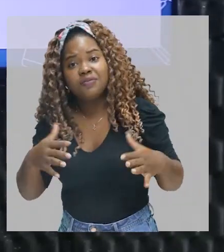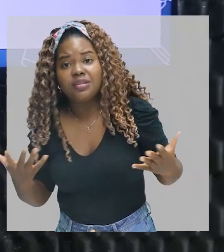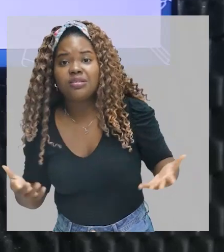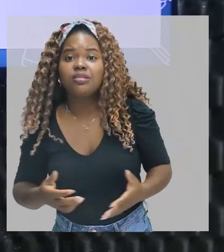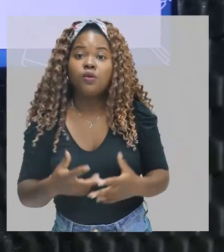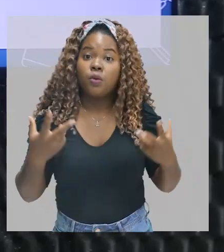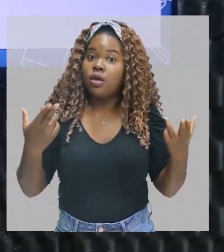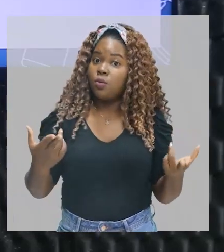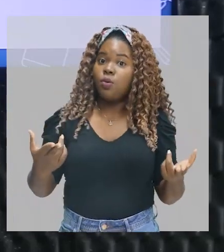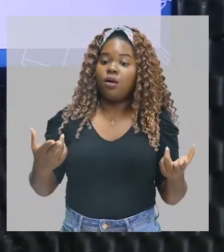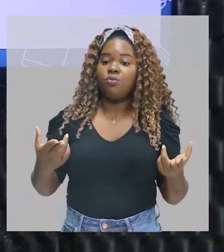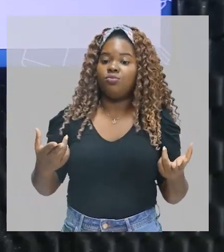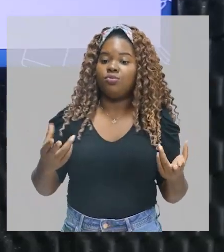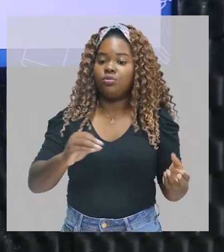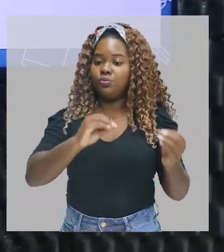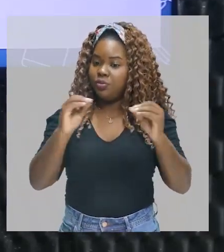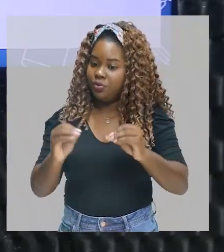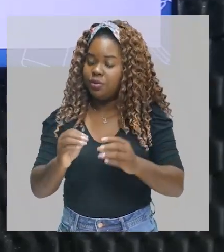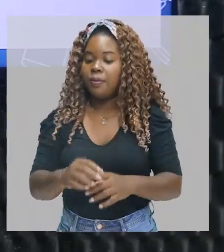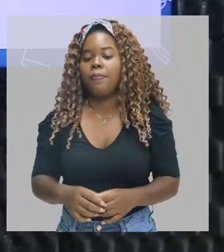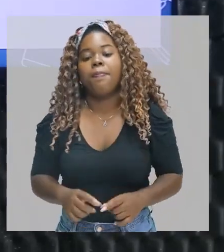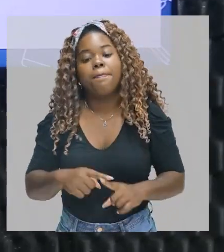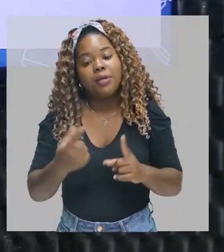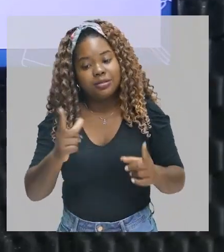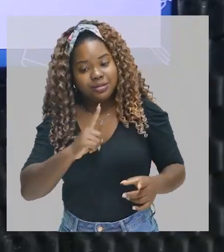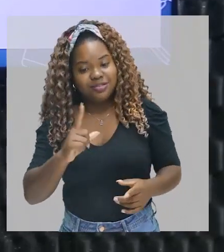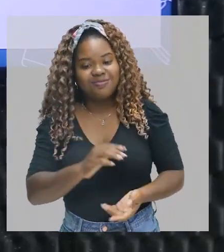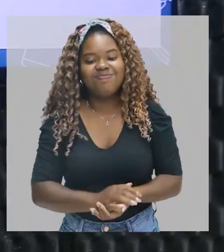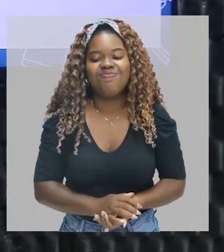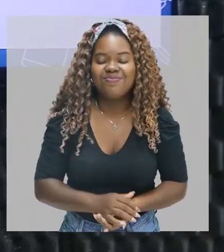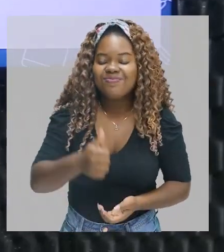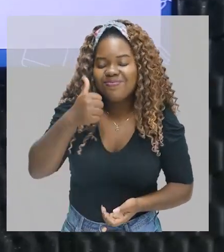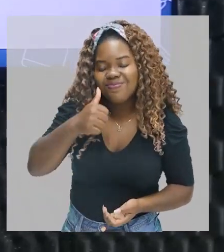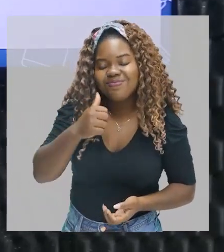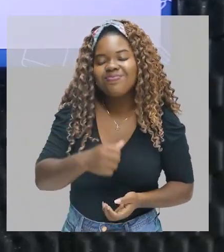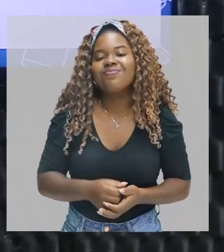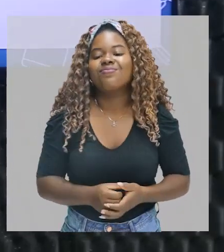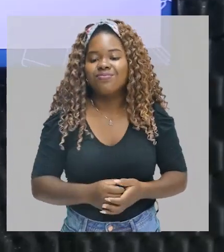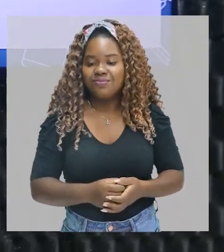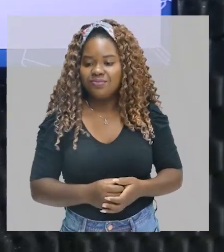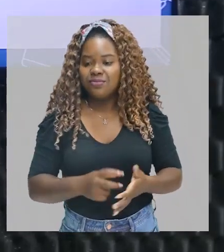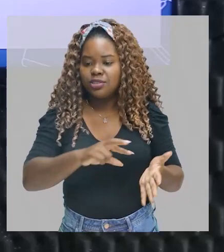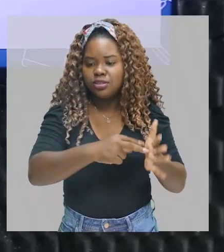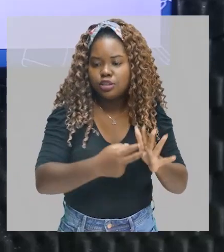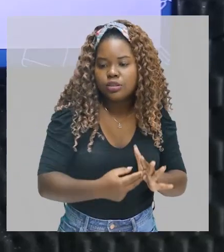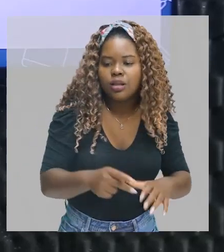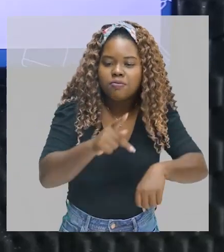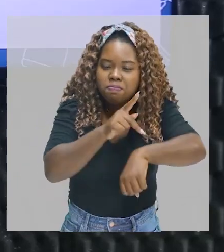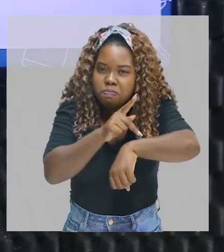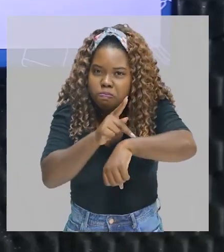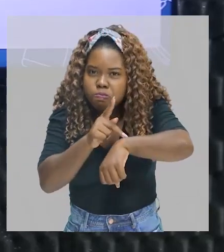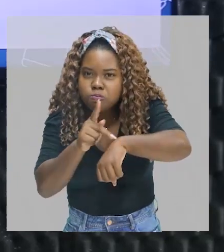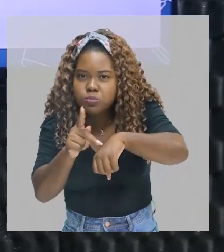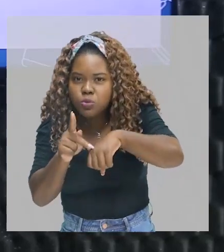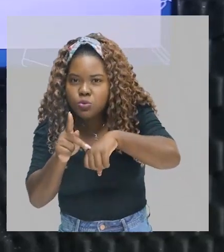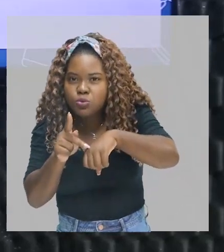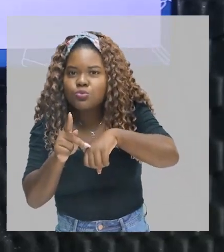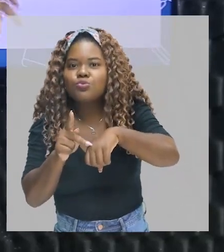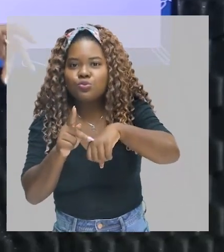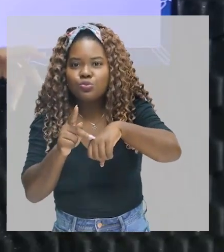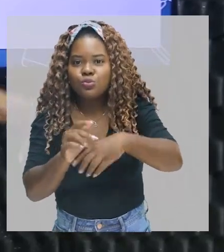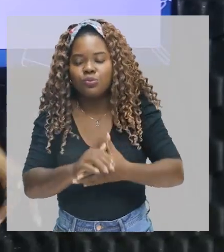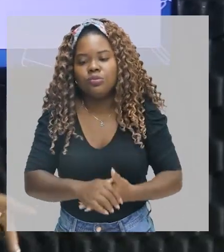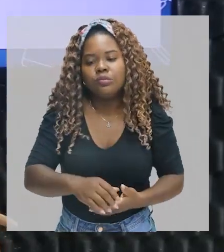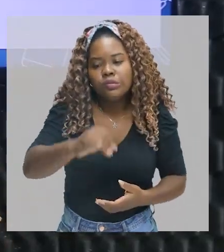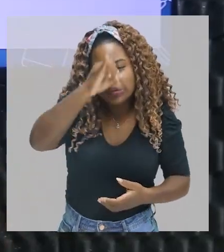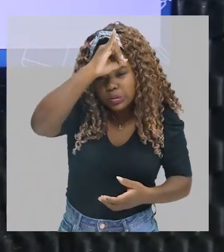não, mas está presente lá na obra. Então, a mulher é tida como um símbolo de pureza, acabei de falar. O amor é retratado como o